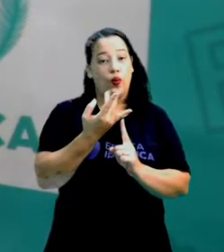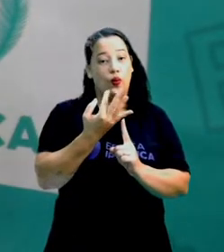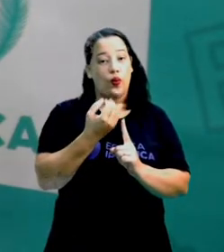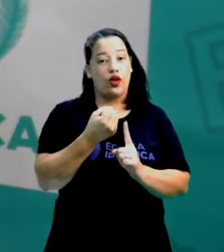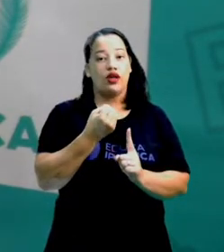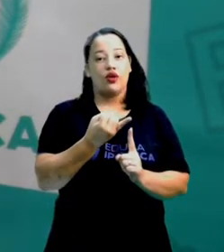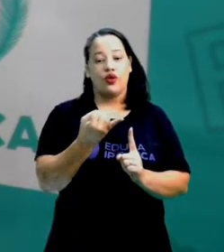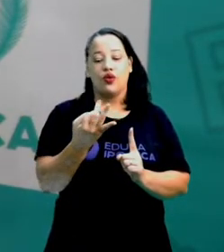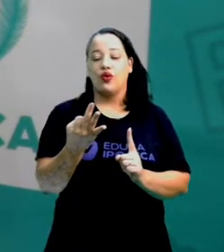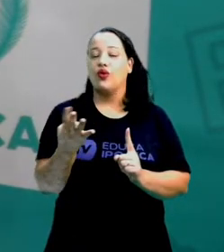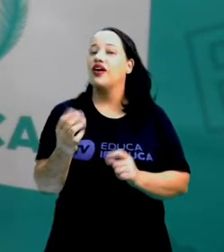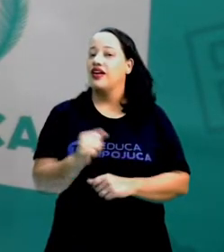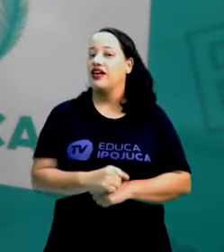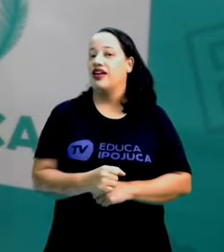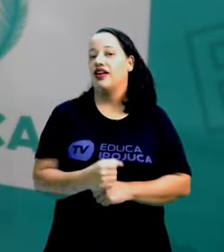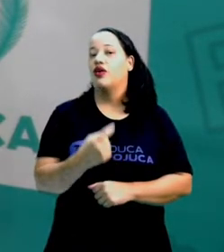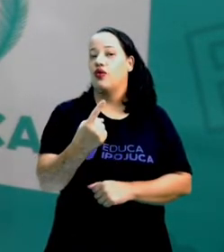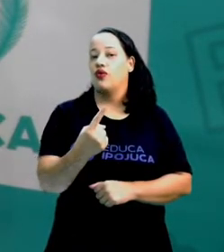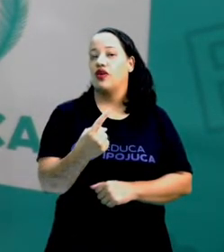contar comigo?